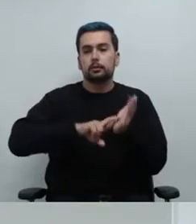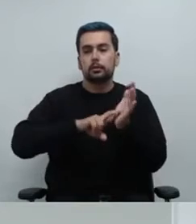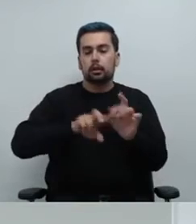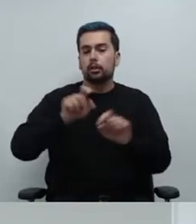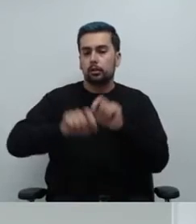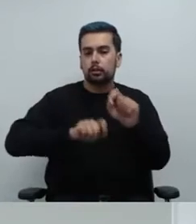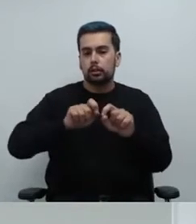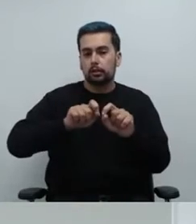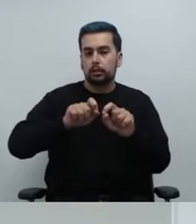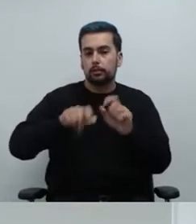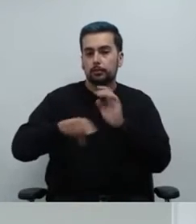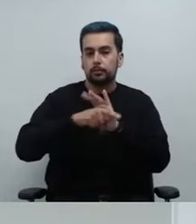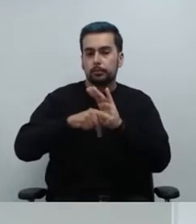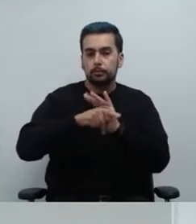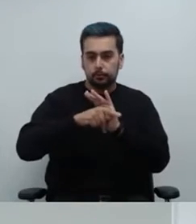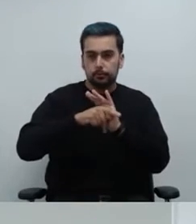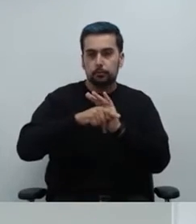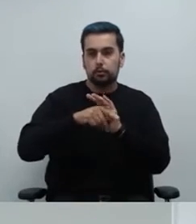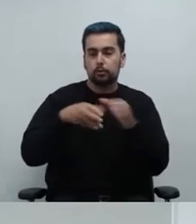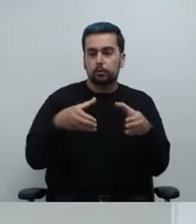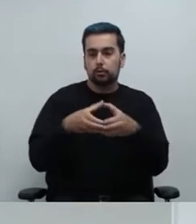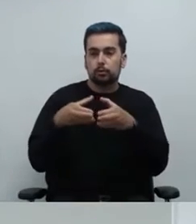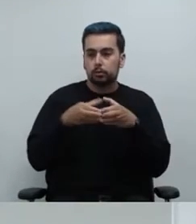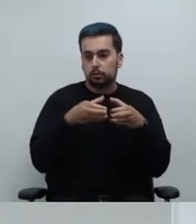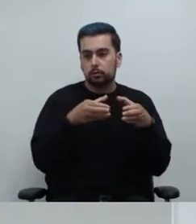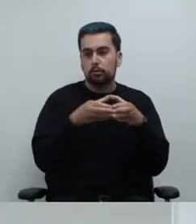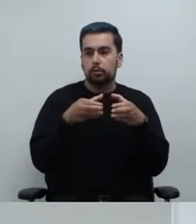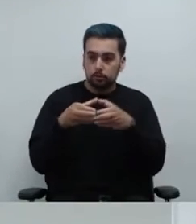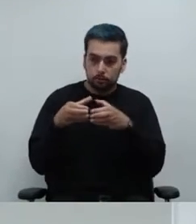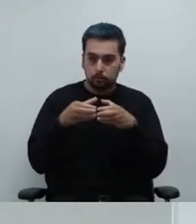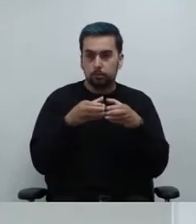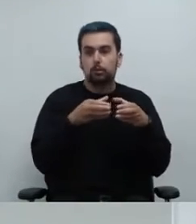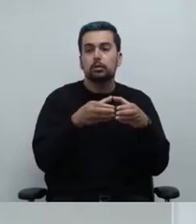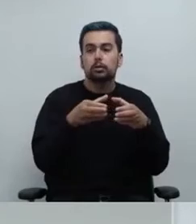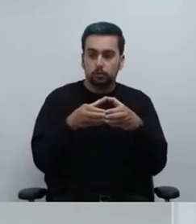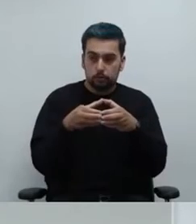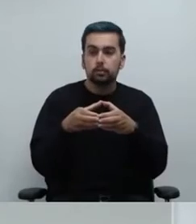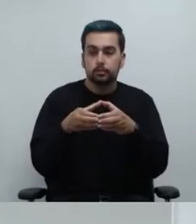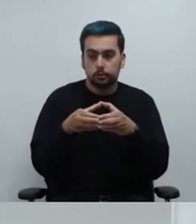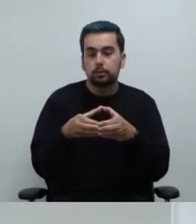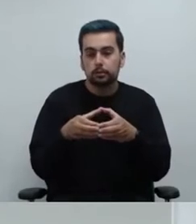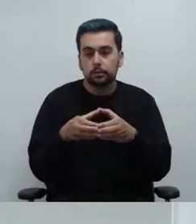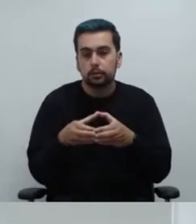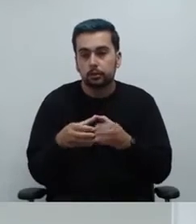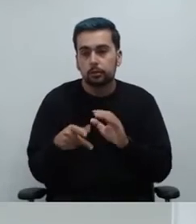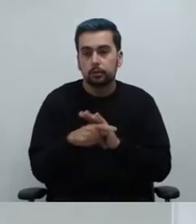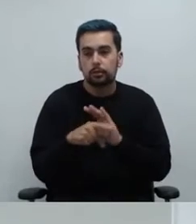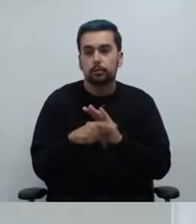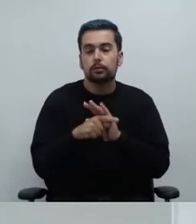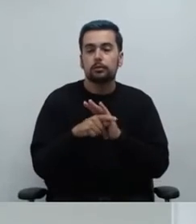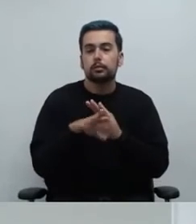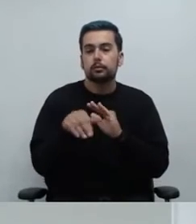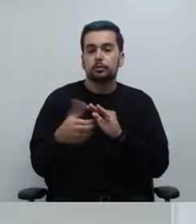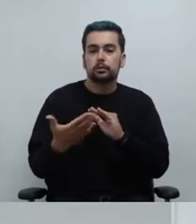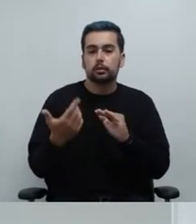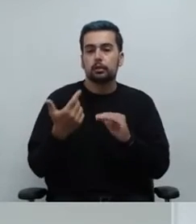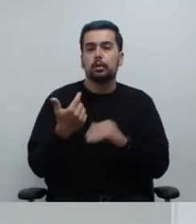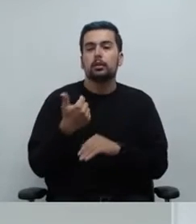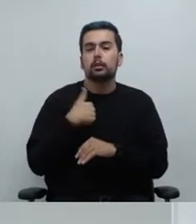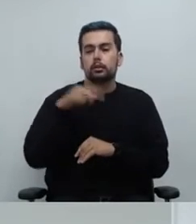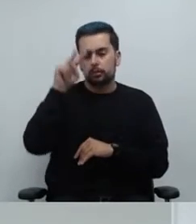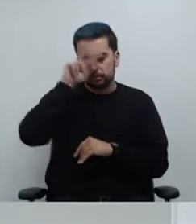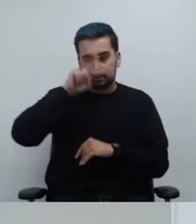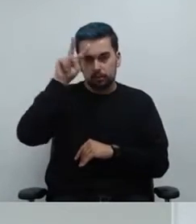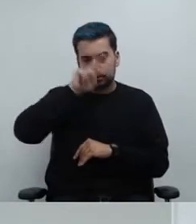uma sinalização de que esses grupos são menos importantes do que outros na instituição. Eu relembro que o NUDI ele